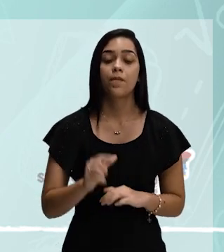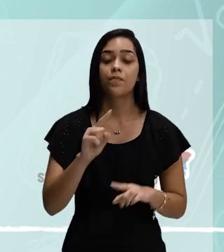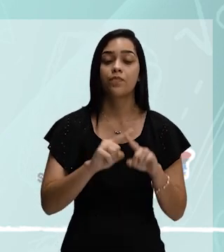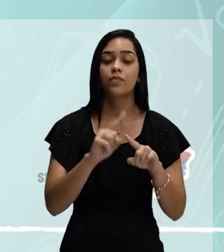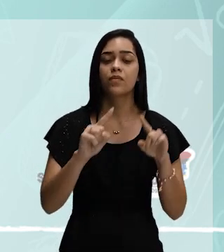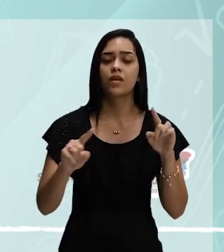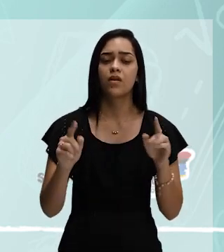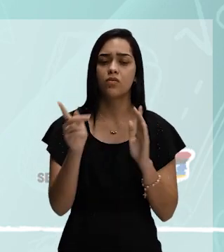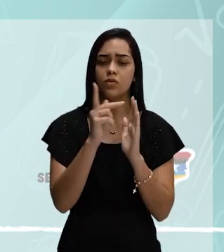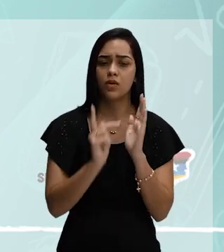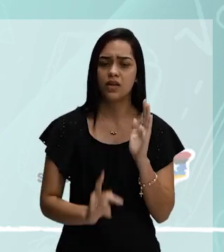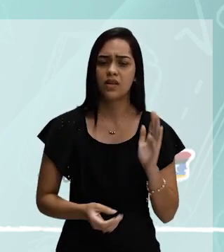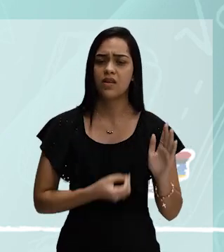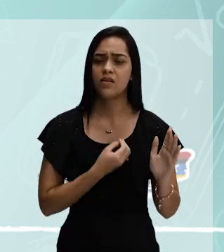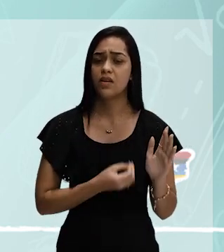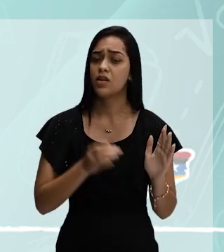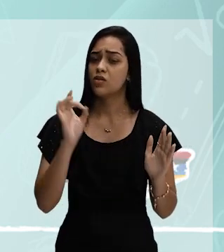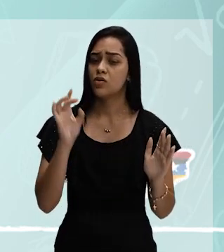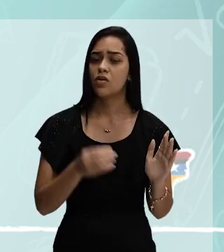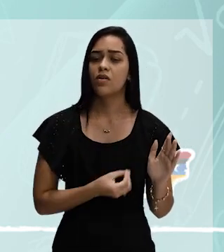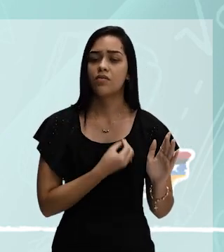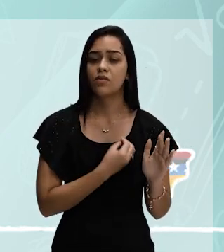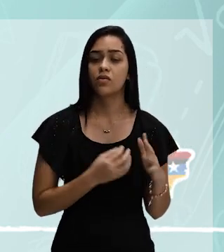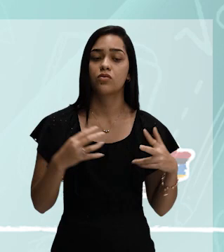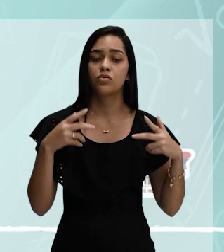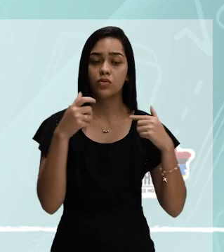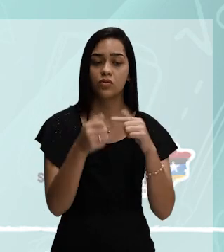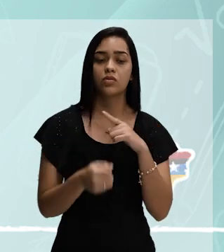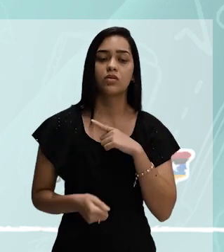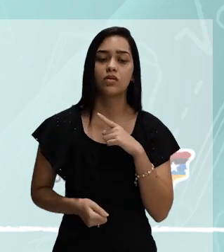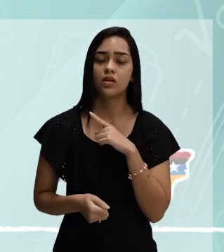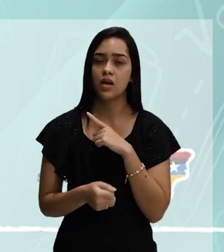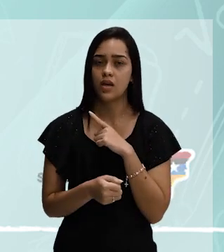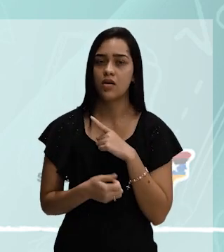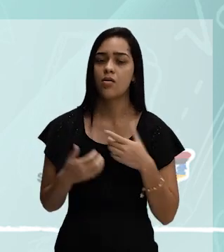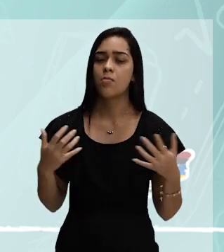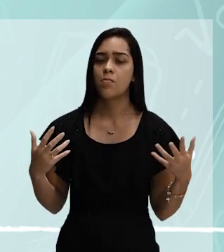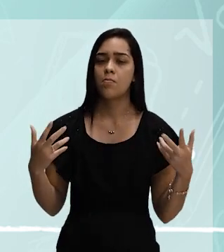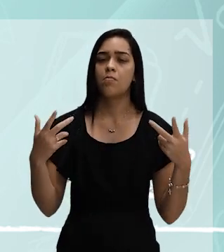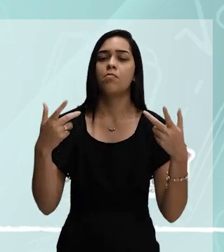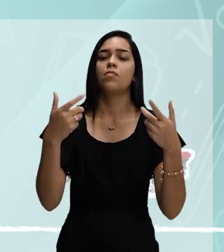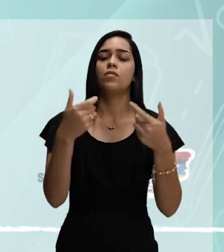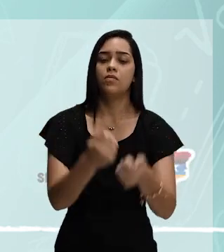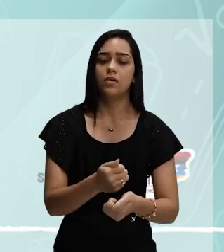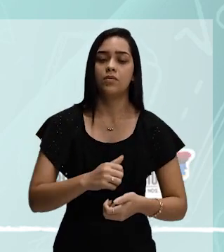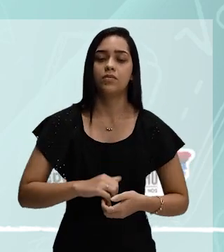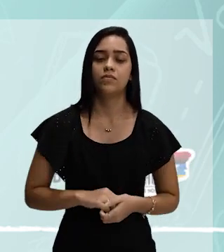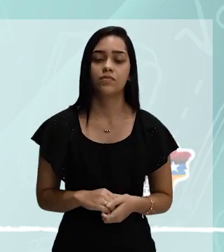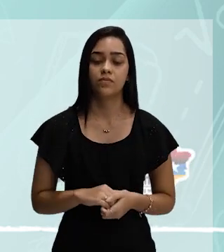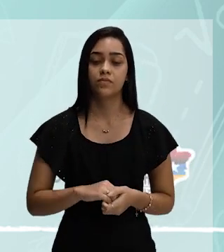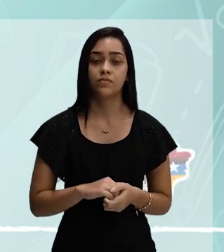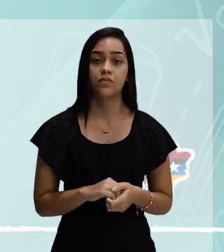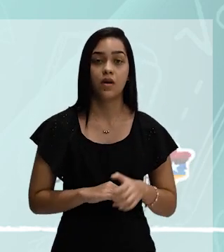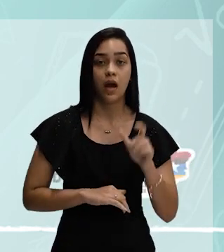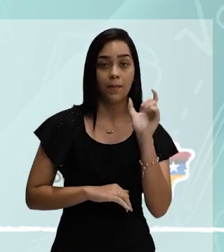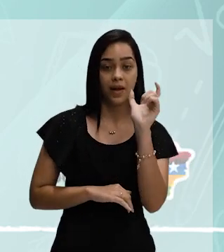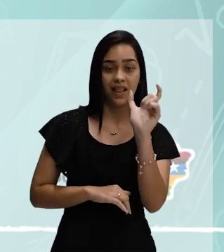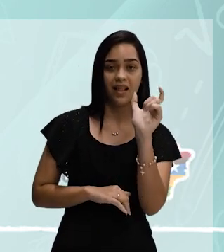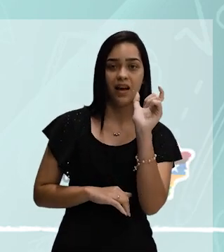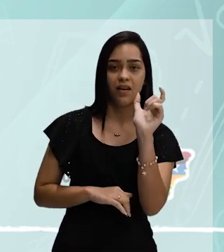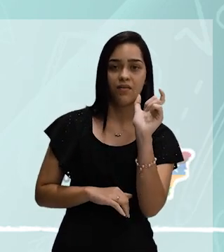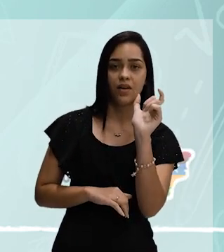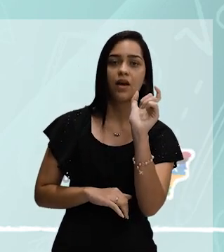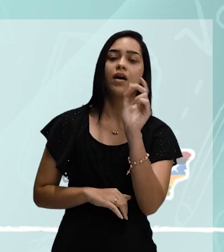a vida, e só a vida, com tudo que ela tem de sórdido e sublime.